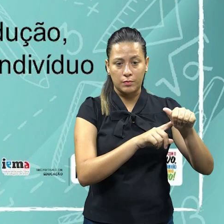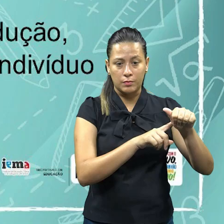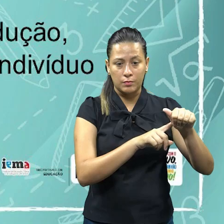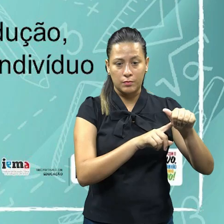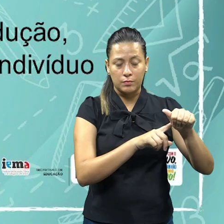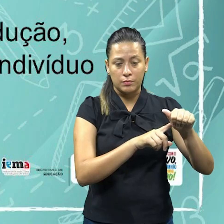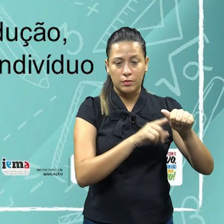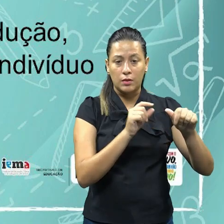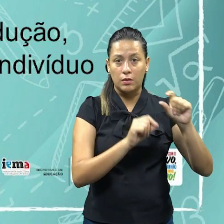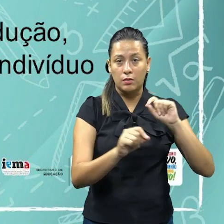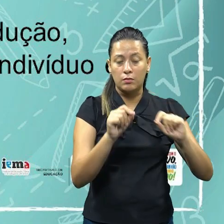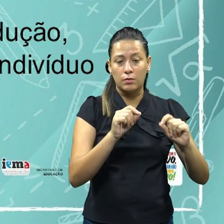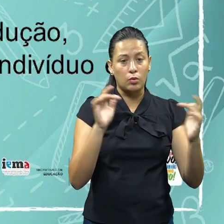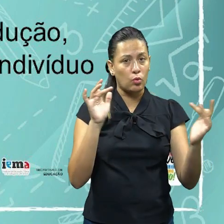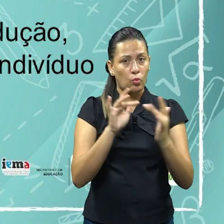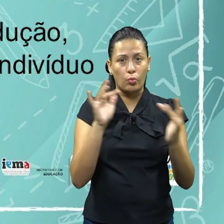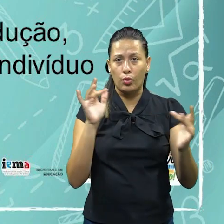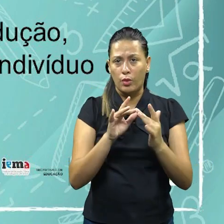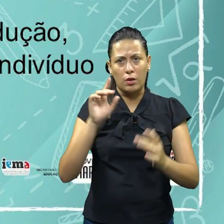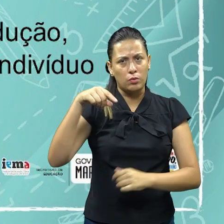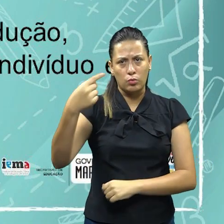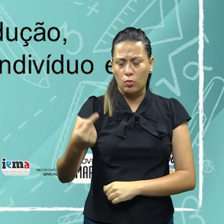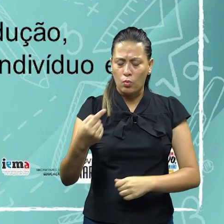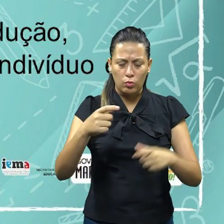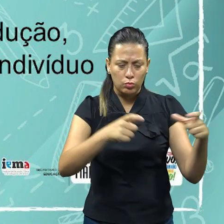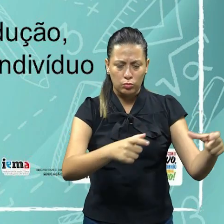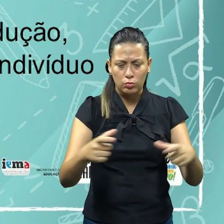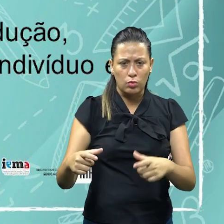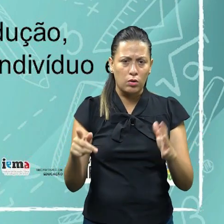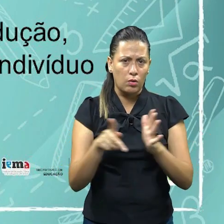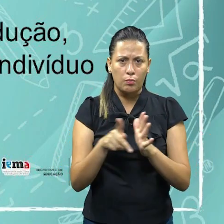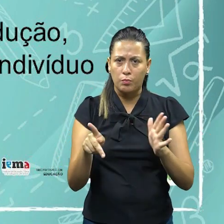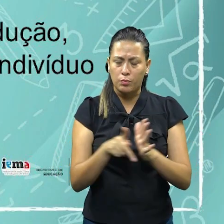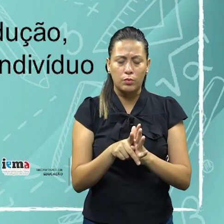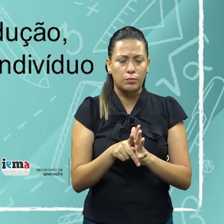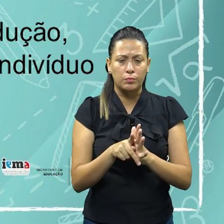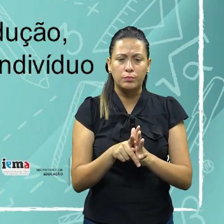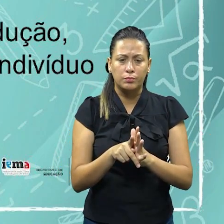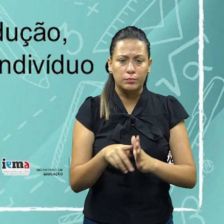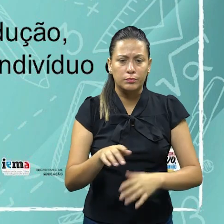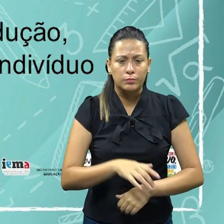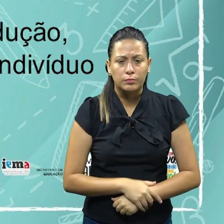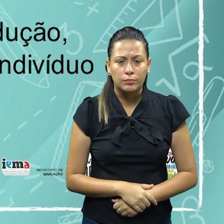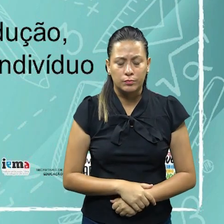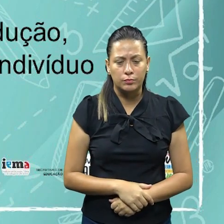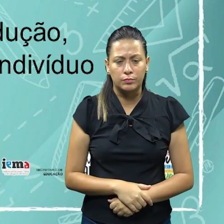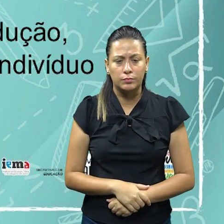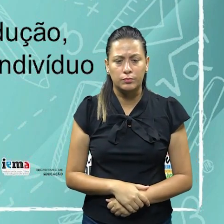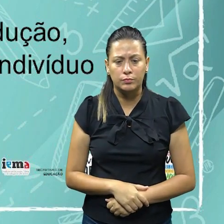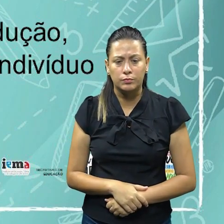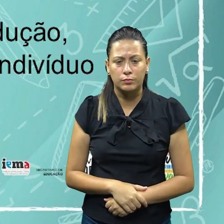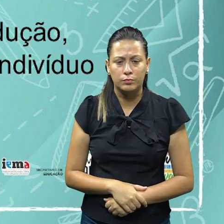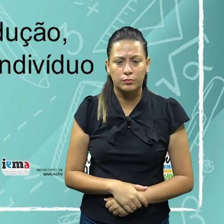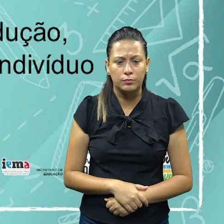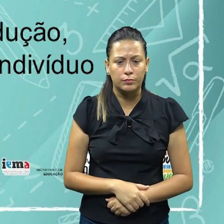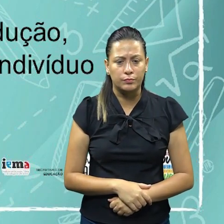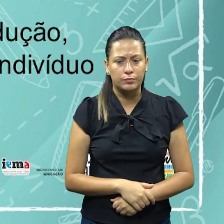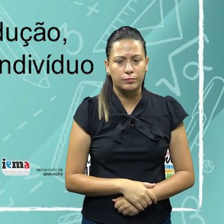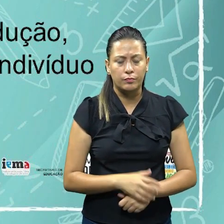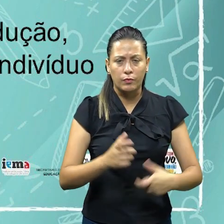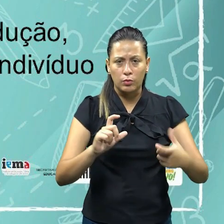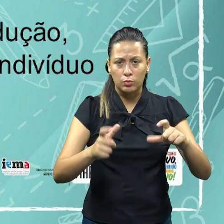pode ser o contato da pessoa com qualquer outra superfície que feche o circuito. Então, mesmo a pessoa